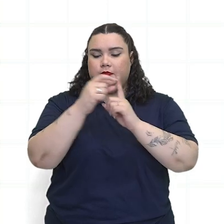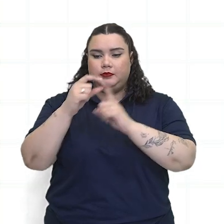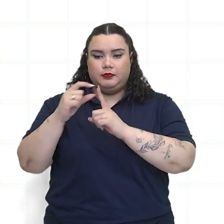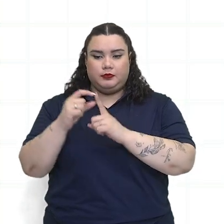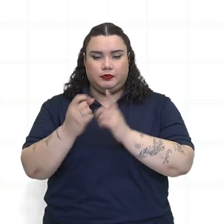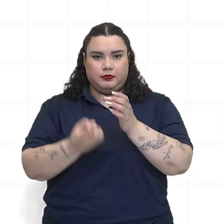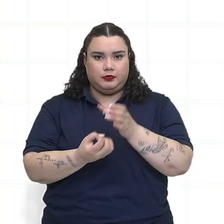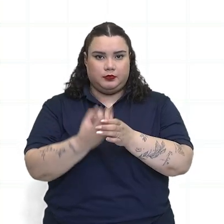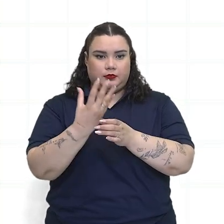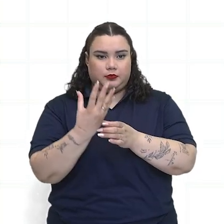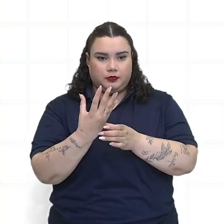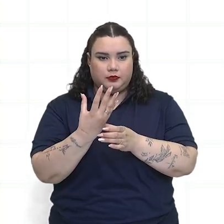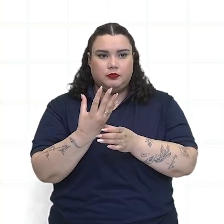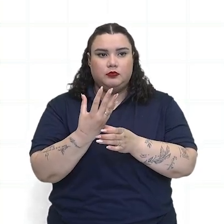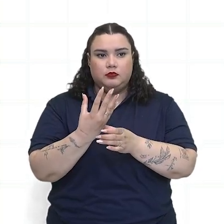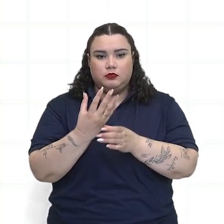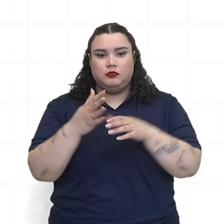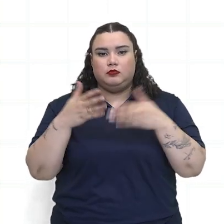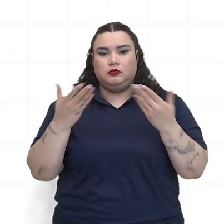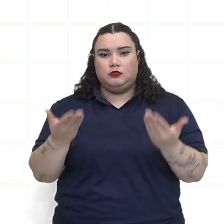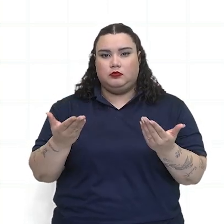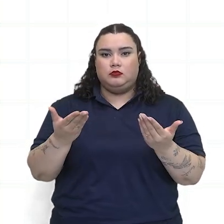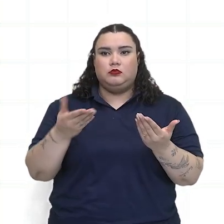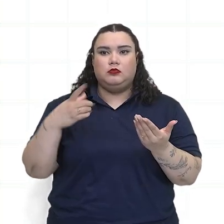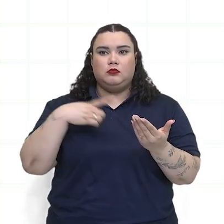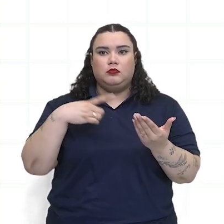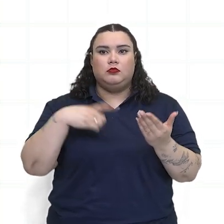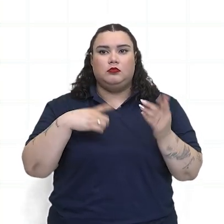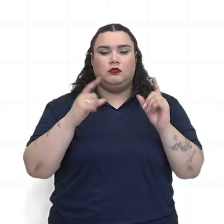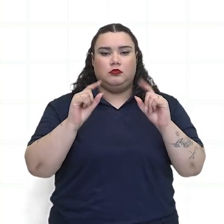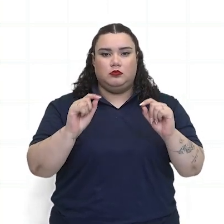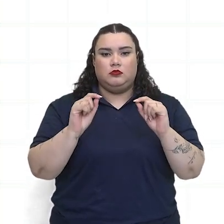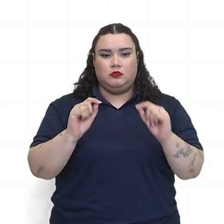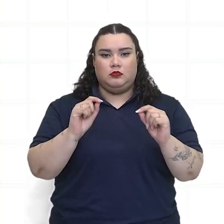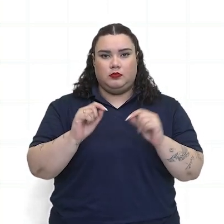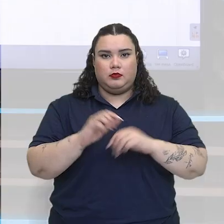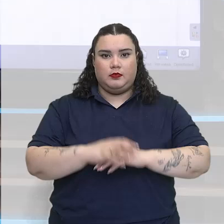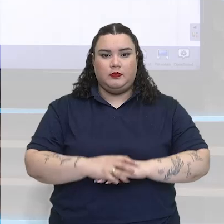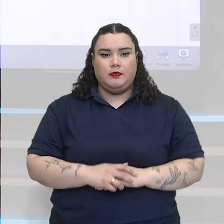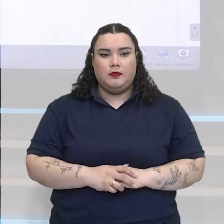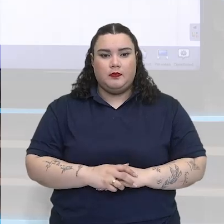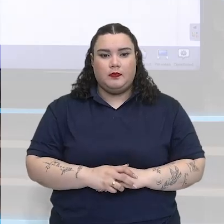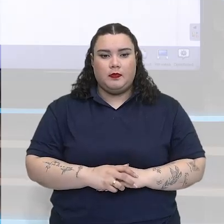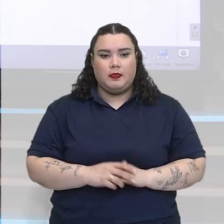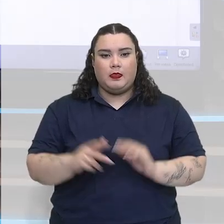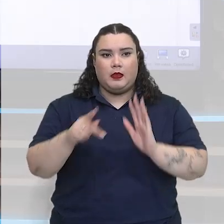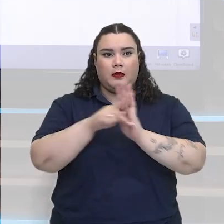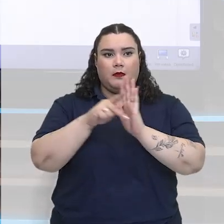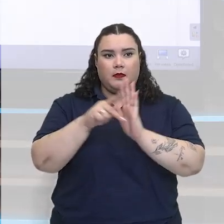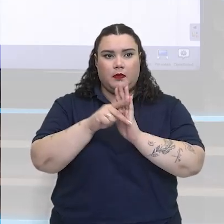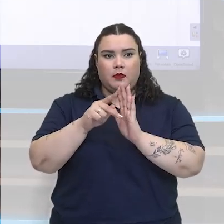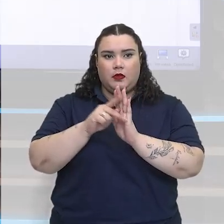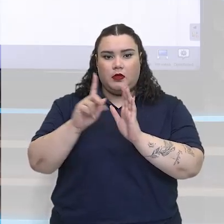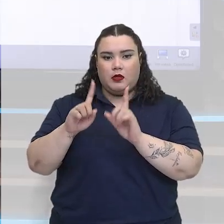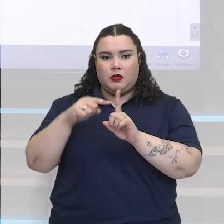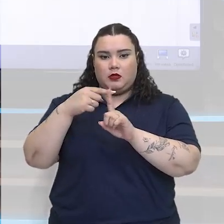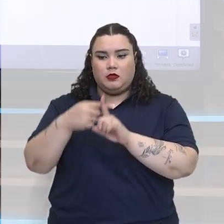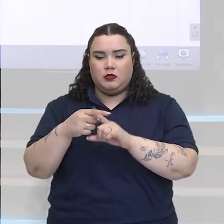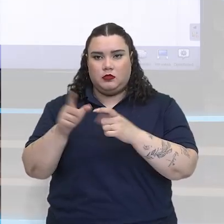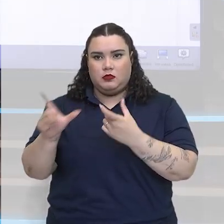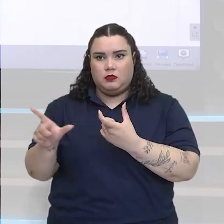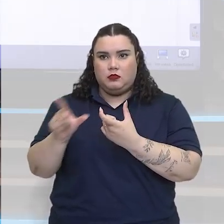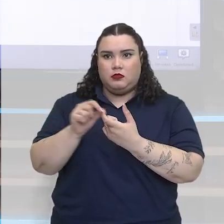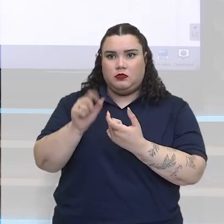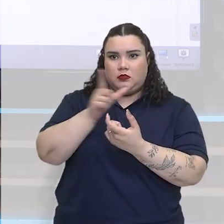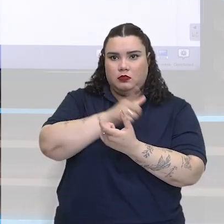palavras formadas a partir da adição de prefixos e sufixos,